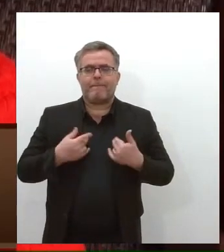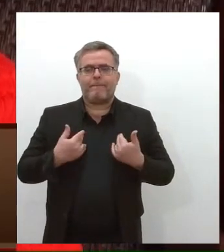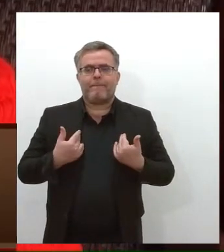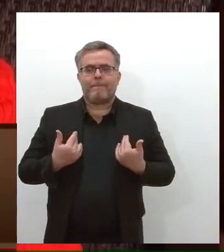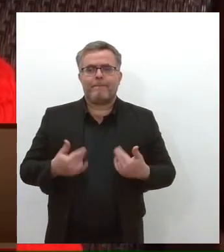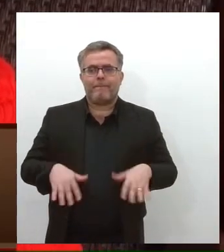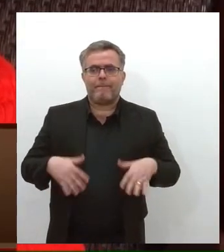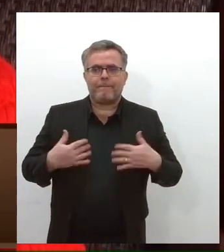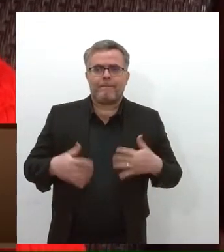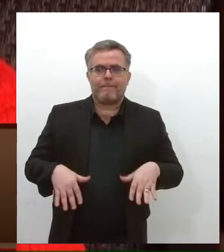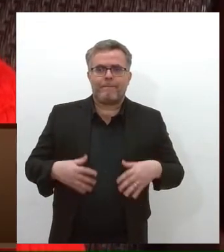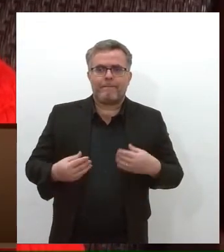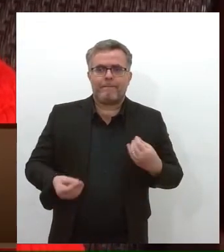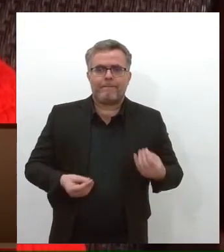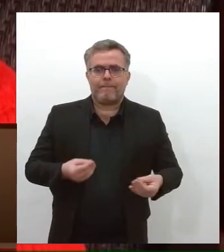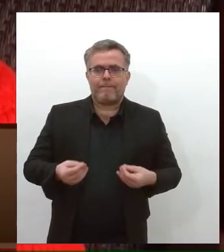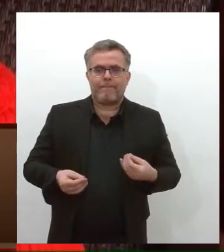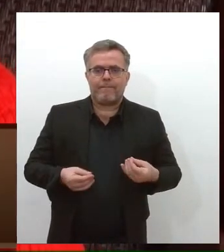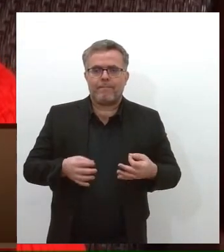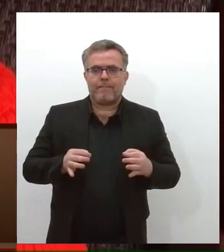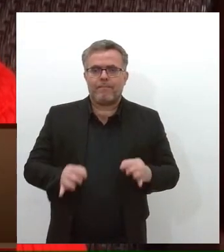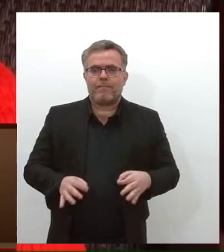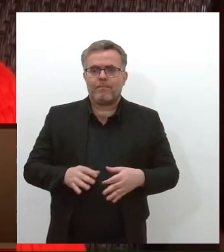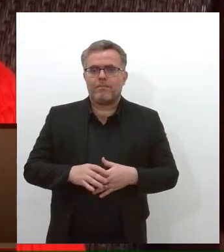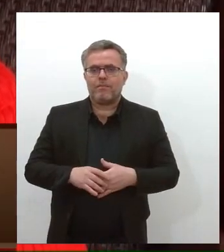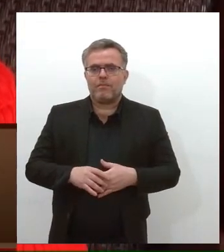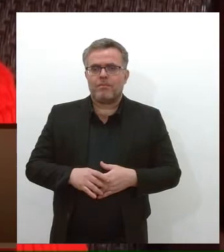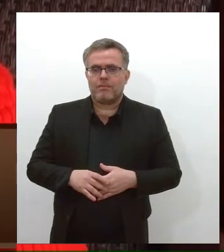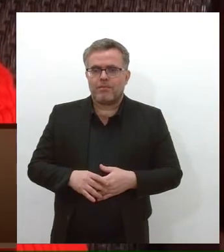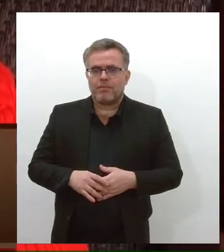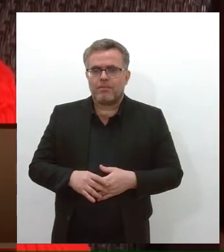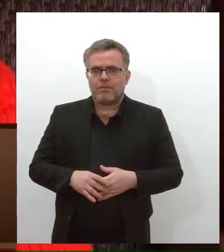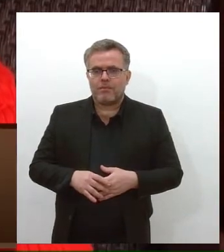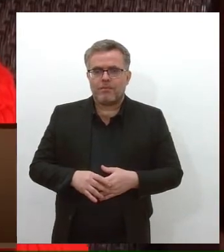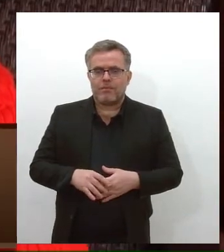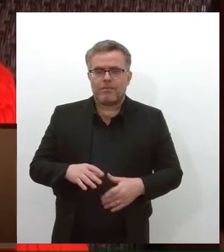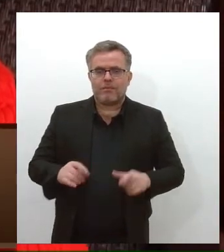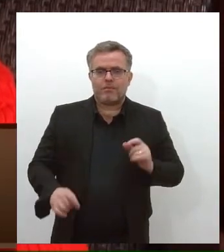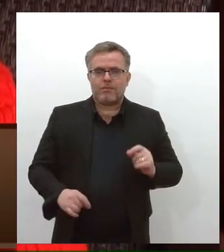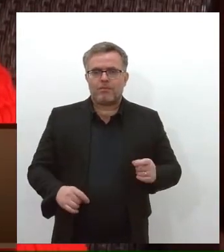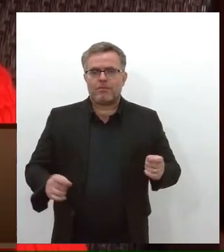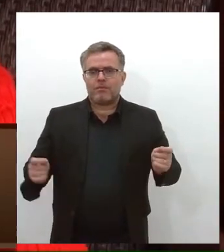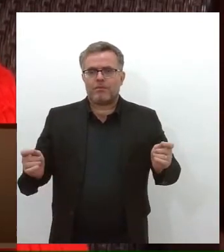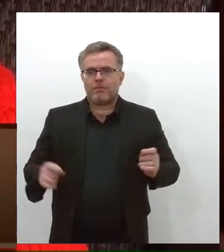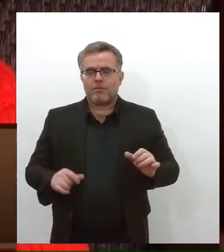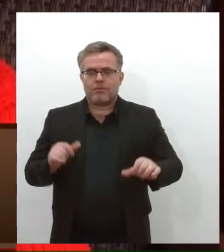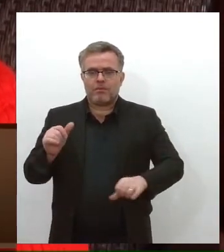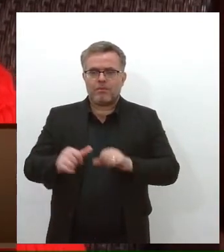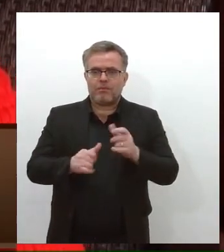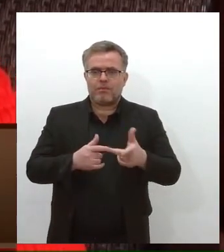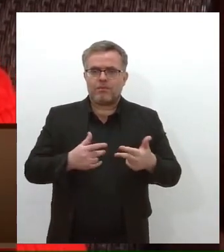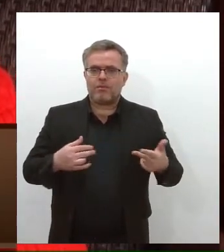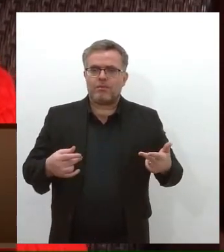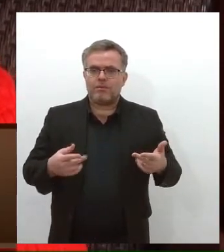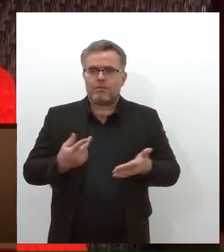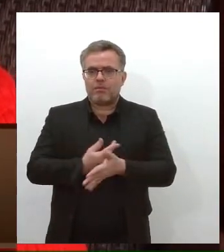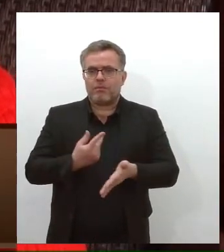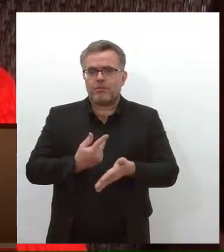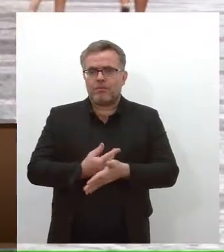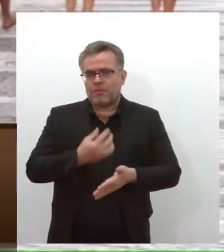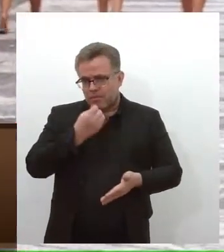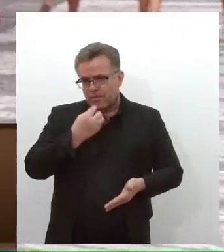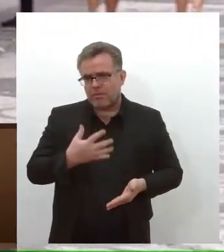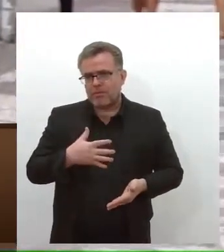consente. Então, só para mudar alguma coisa que está errada, a gente deve